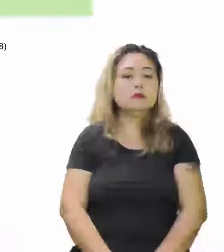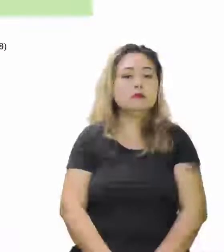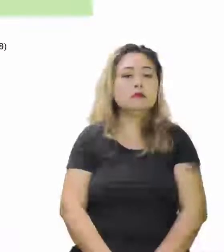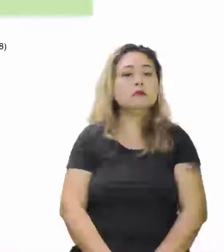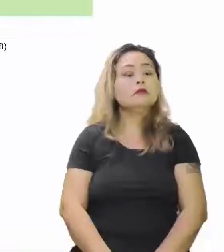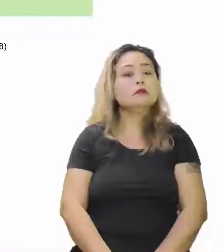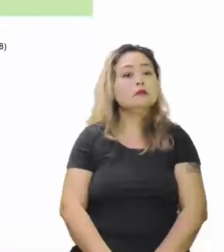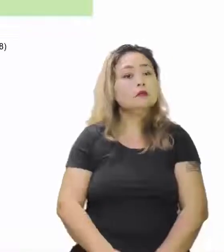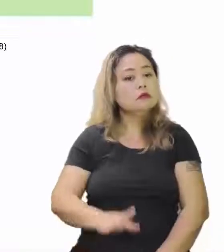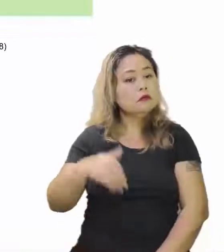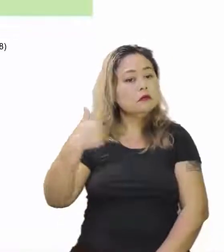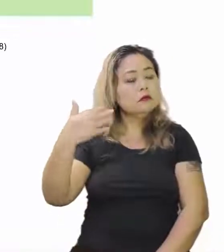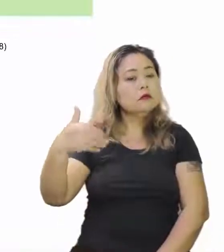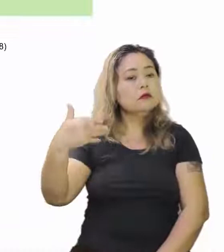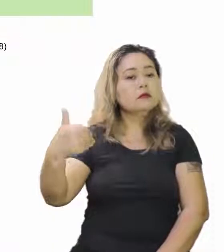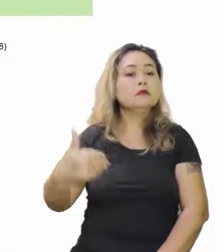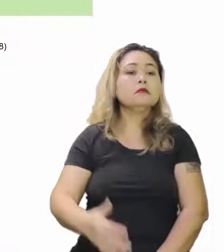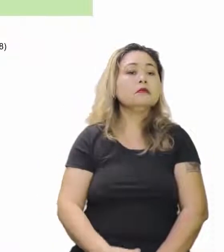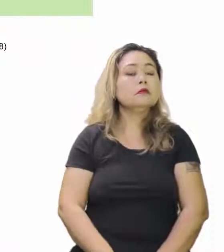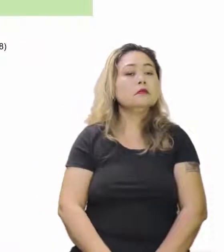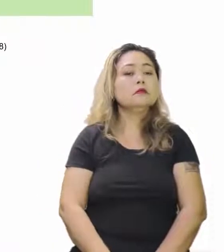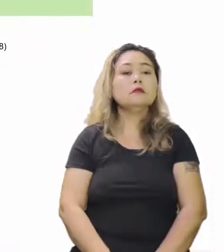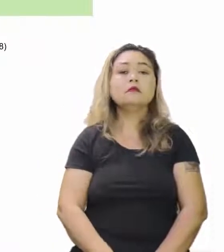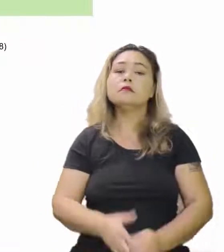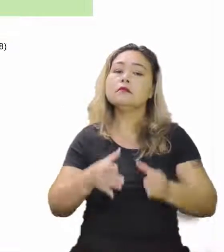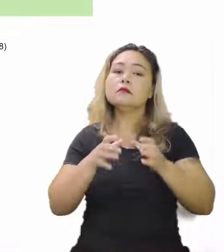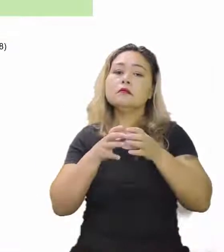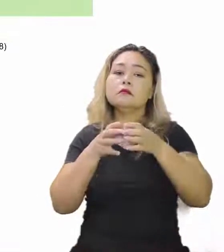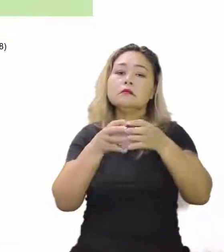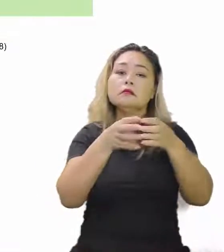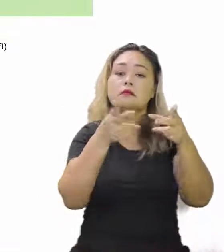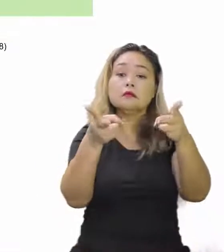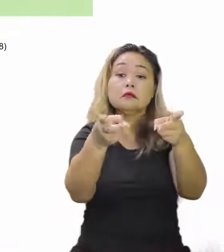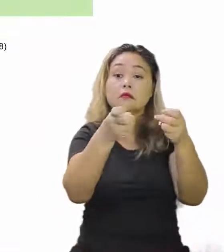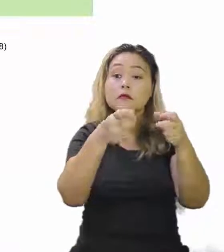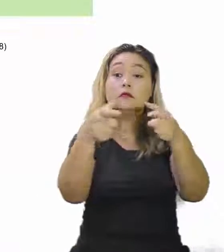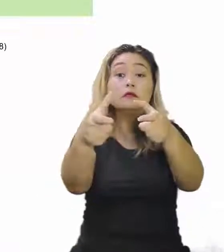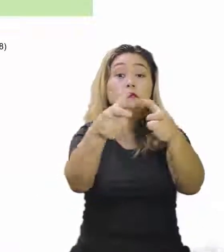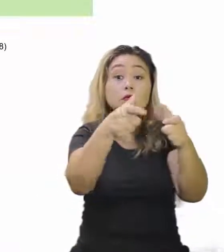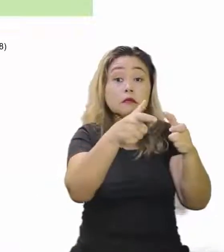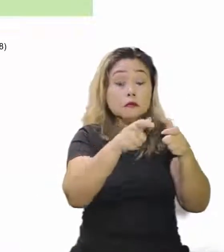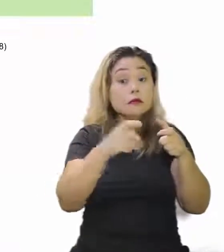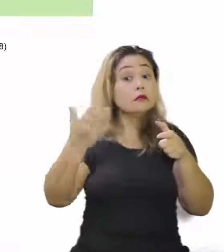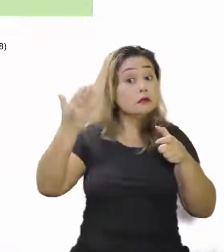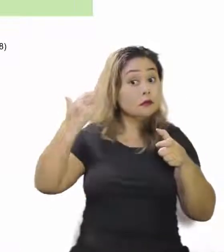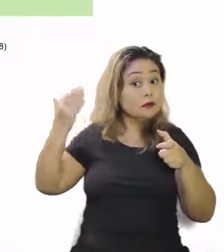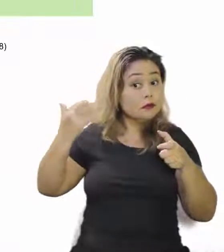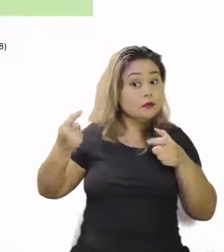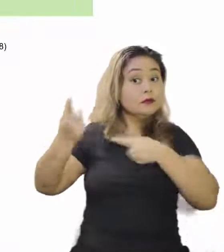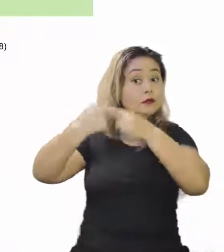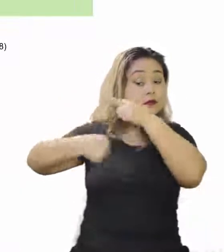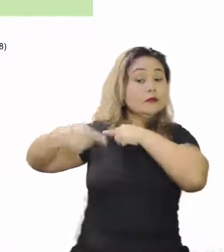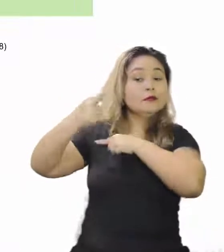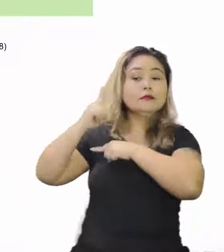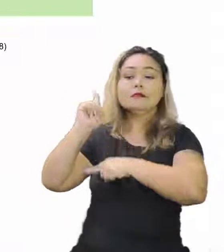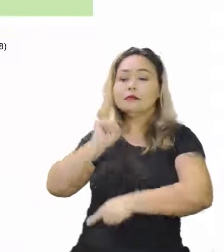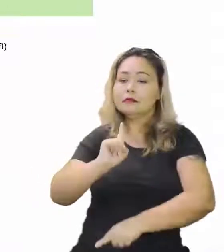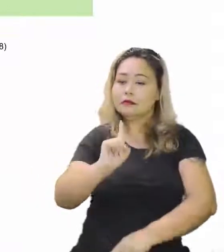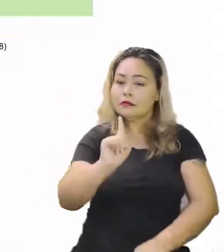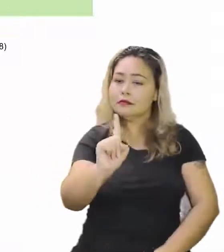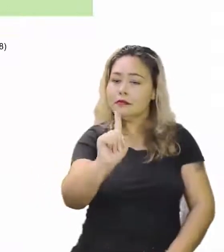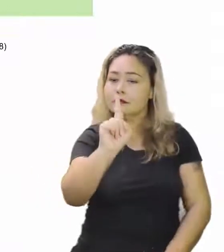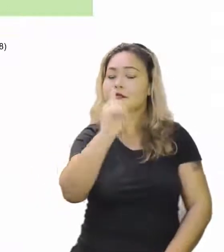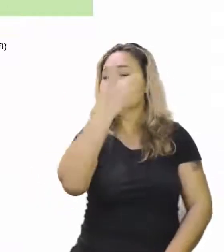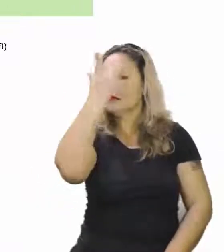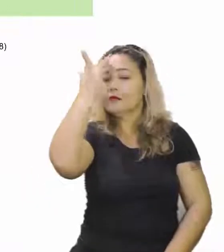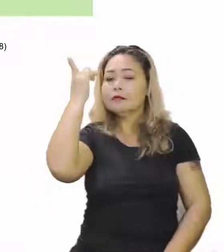vai ver isso aí. Expedições explorar a região da época. Ó. Entrada de Bandeirantes. Viu